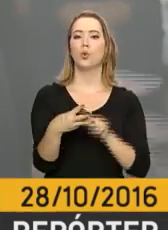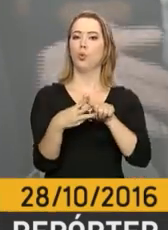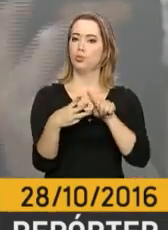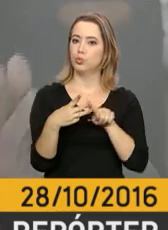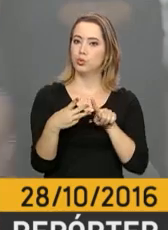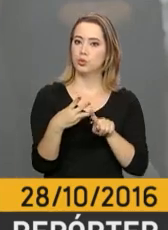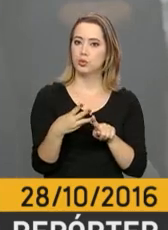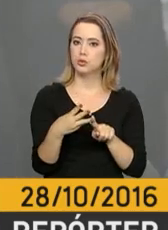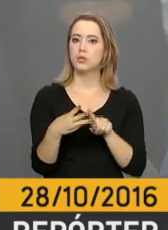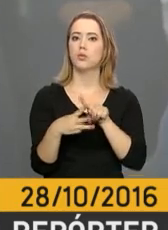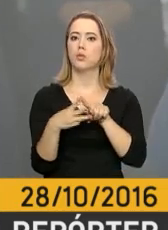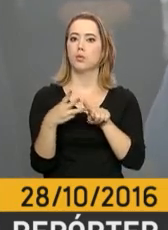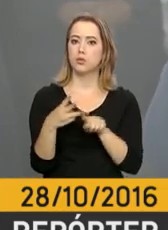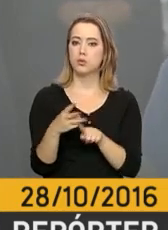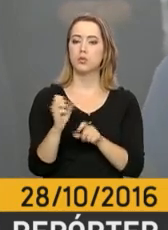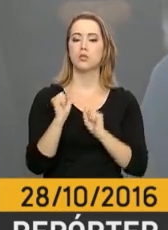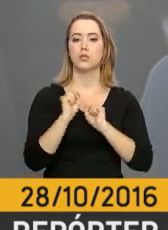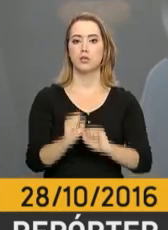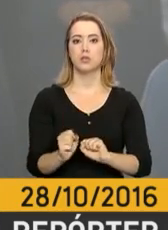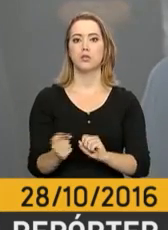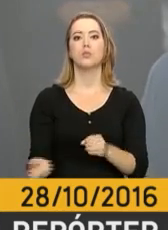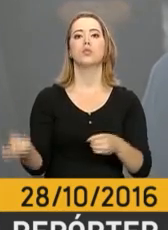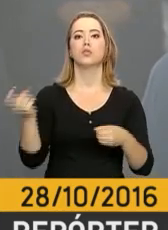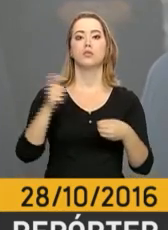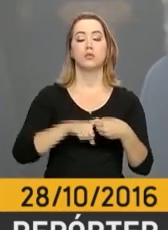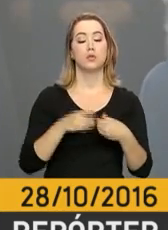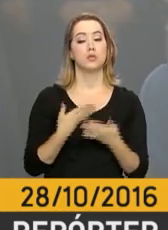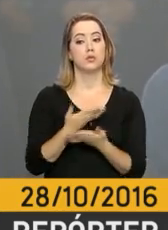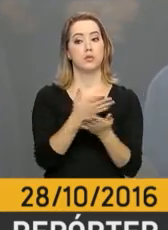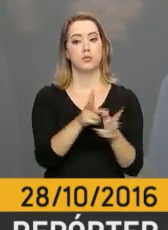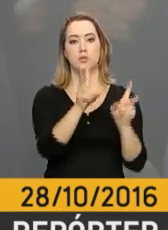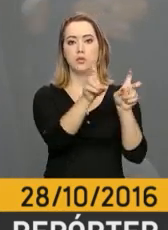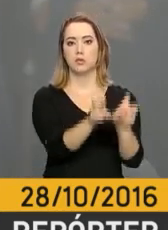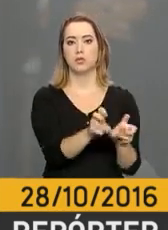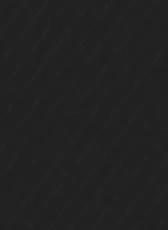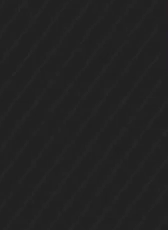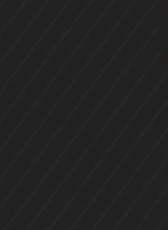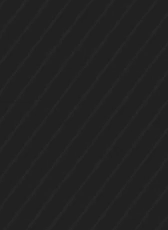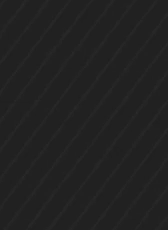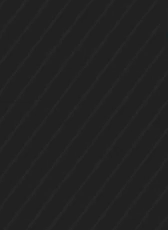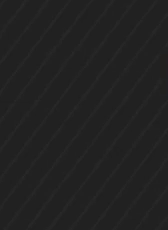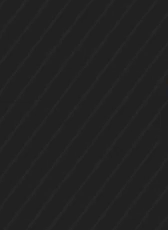Todos eles, todos nós, aliás, voltados para esse tema que preocupa o Estado brasileiro.